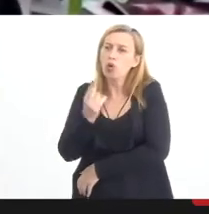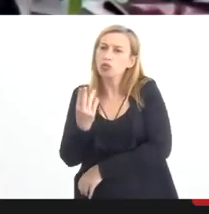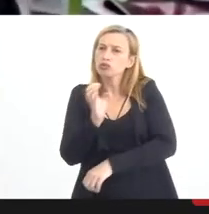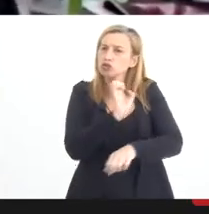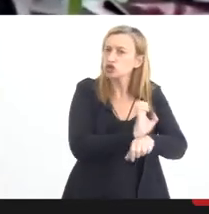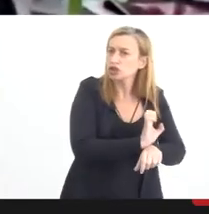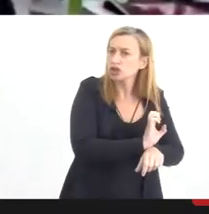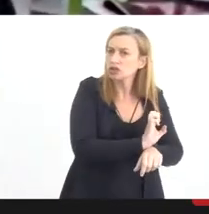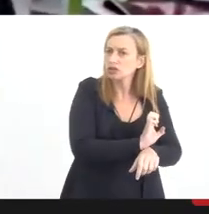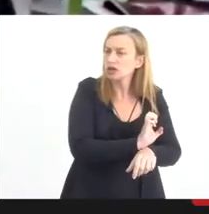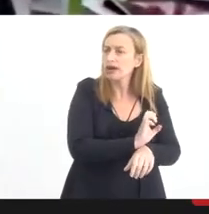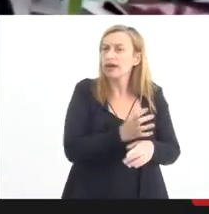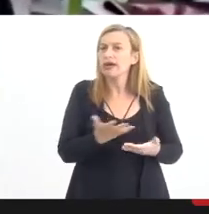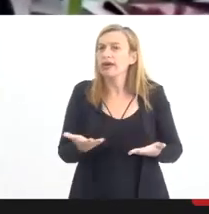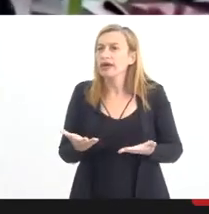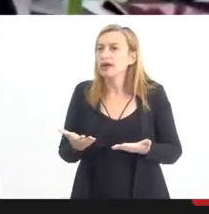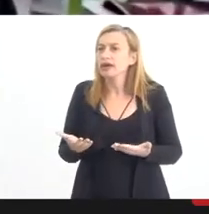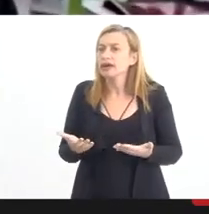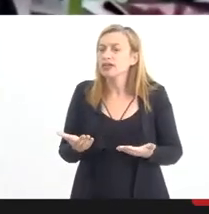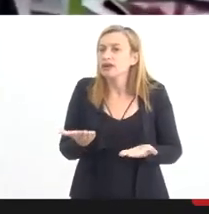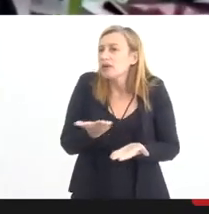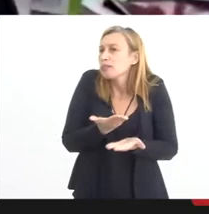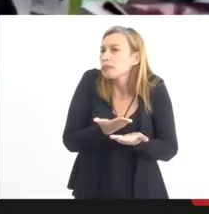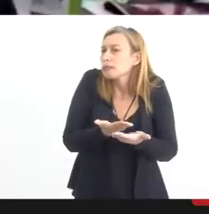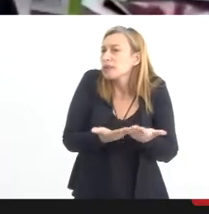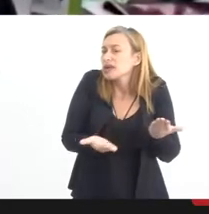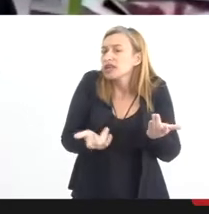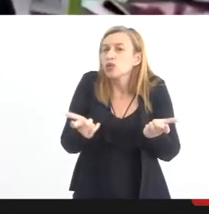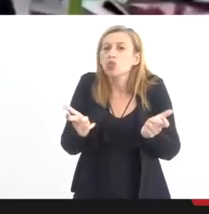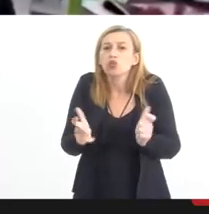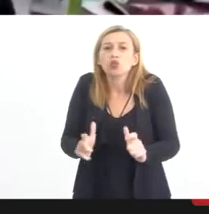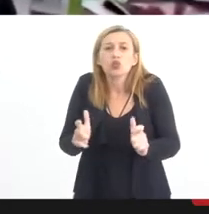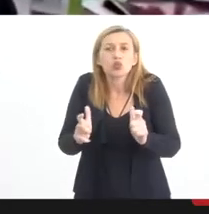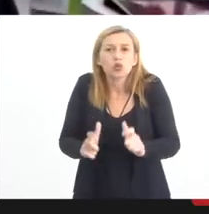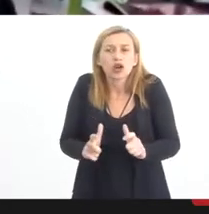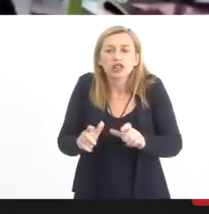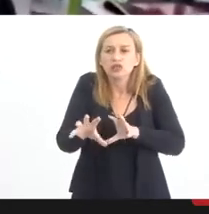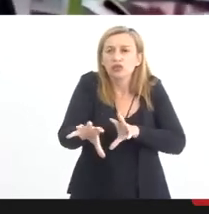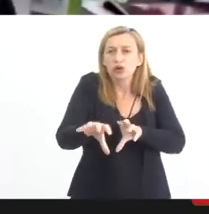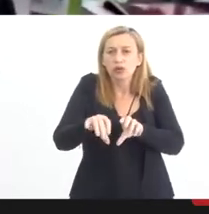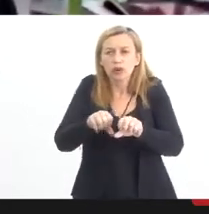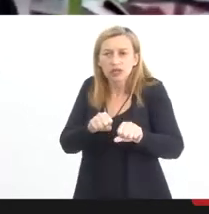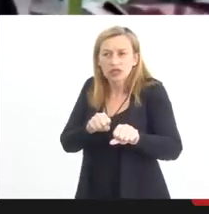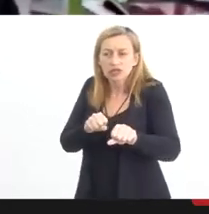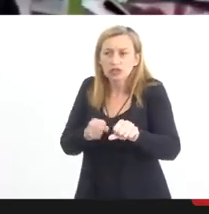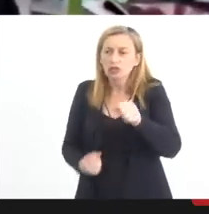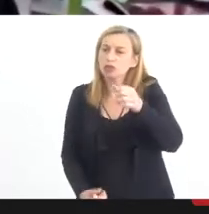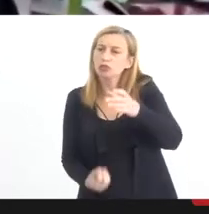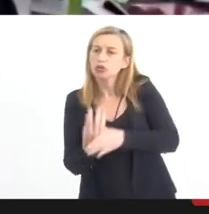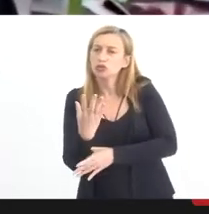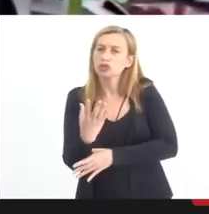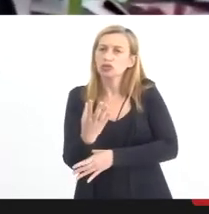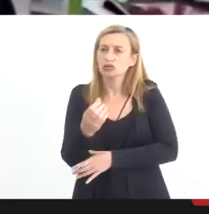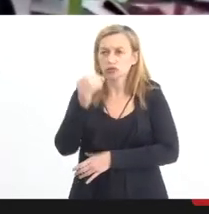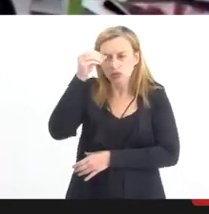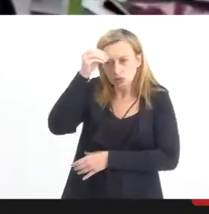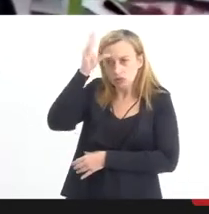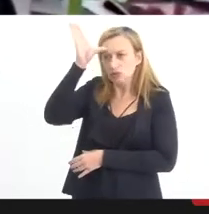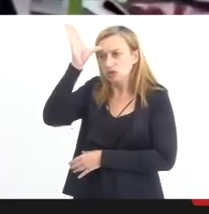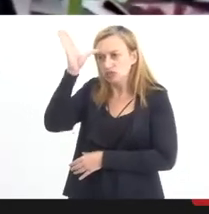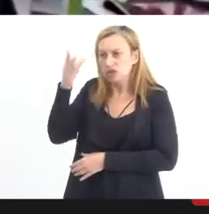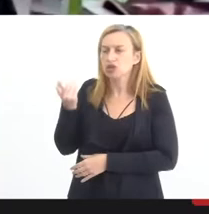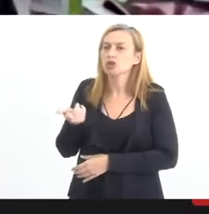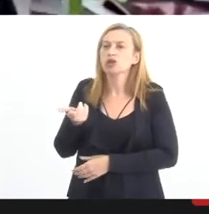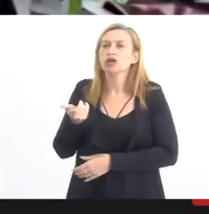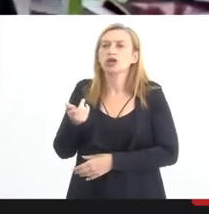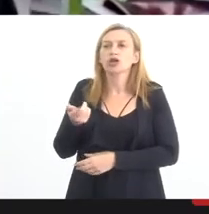Estado, deve perder um espaço de formação e de produção de conhecimento. Eu